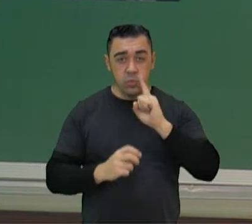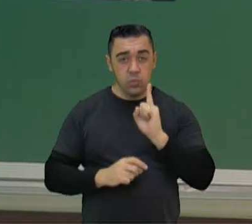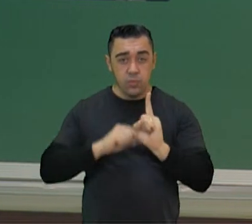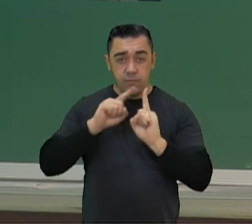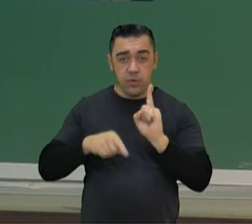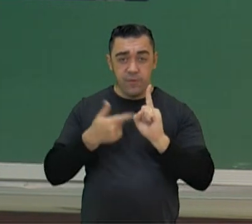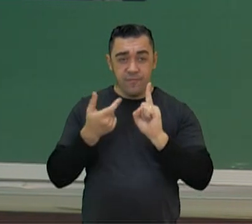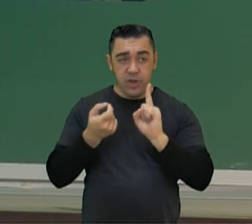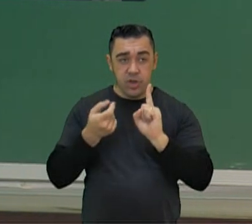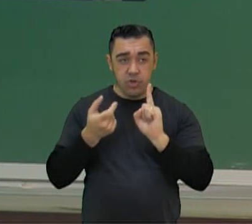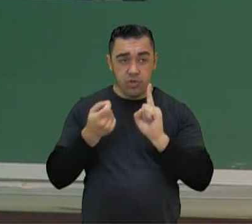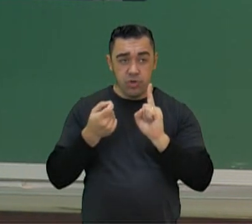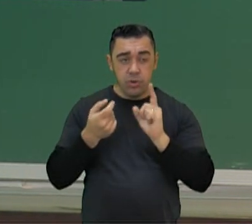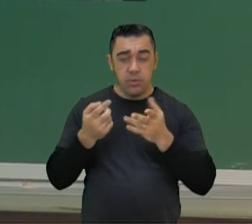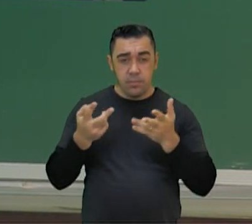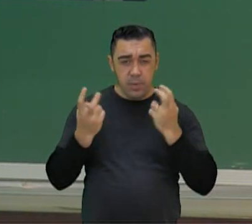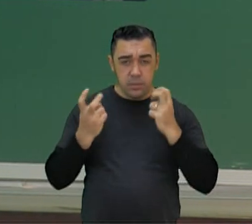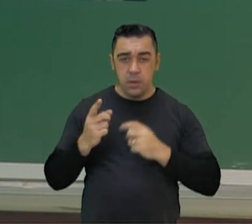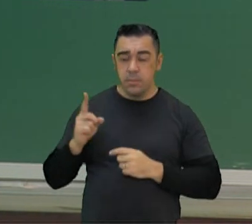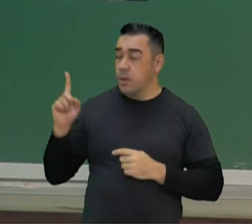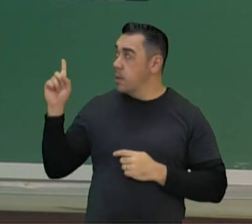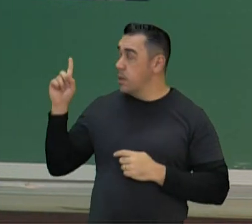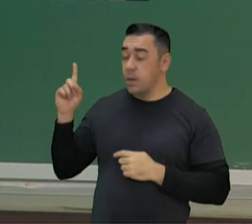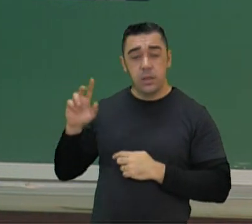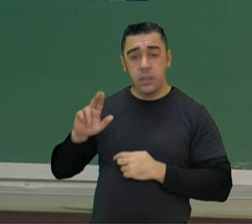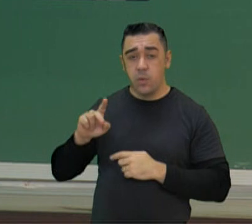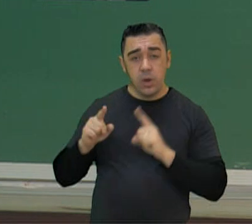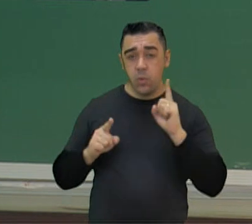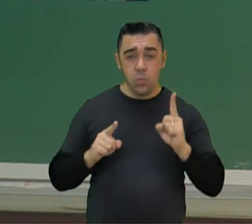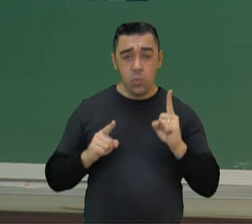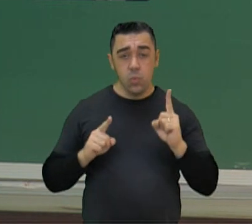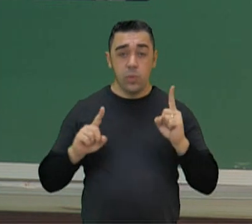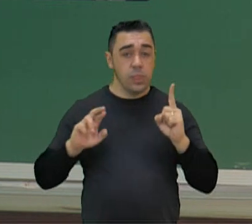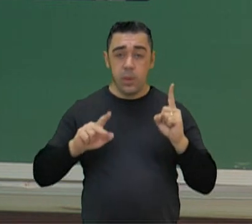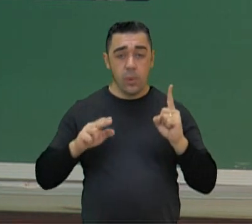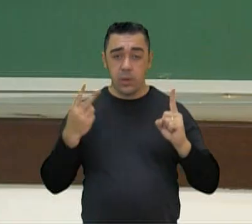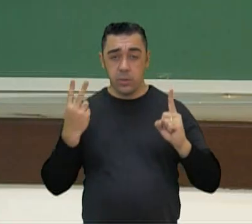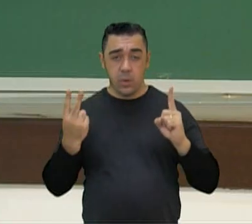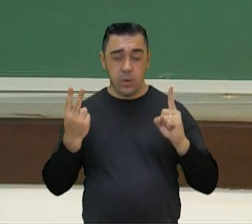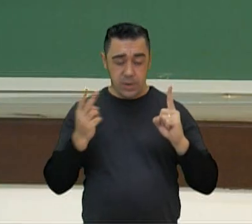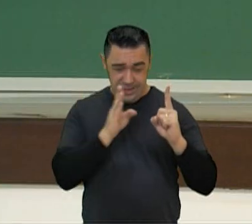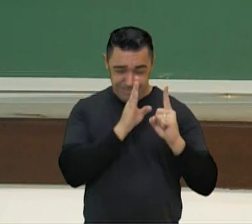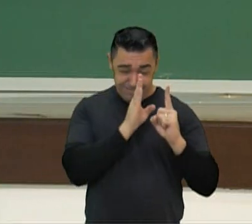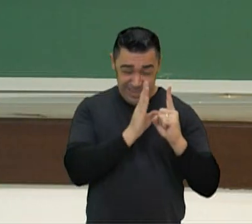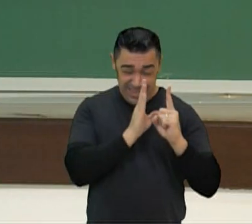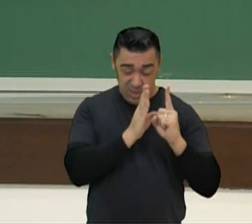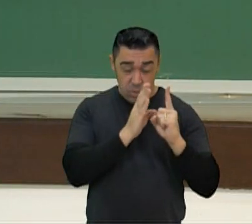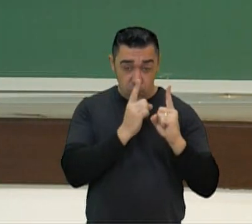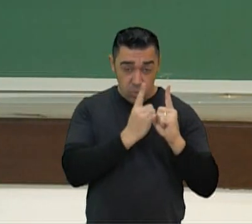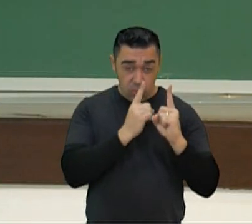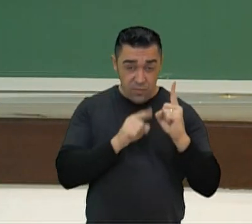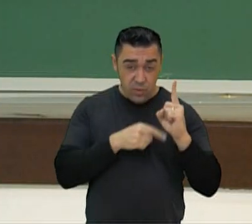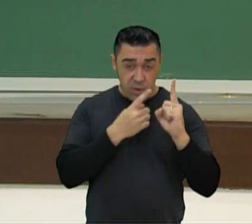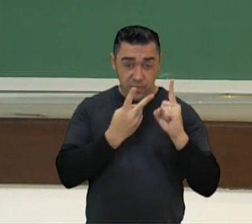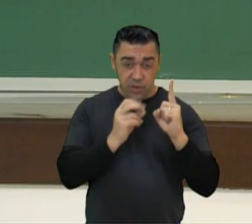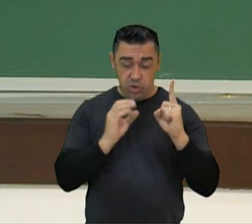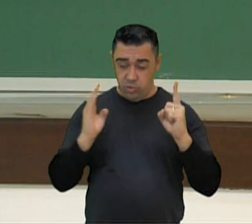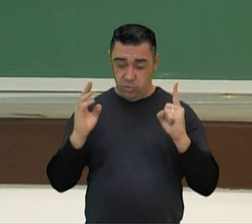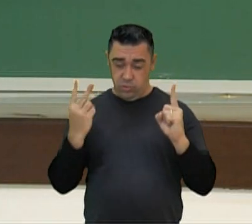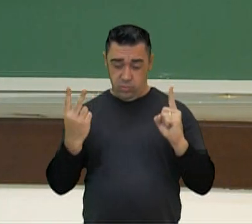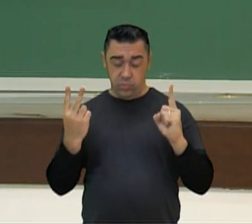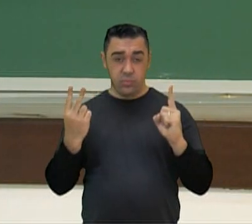é 1,20. Então, não é nem o 1 e nem o 2. Ele vai ficar entre esses dois números